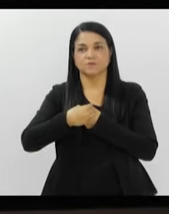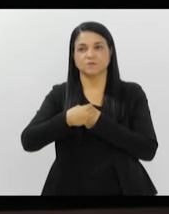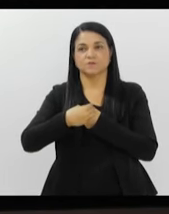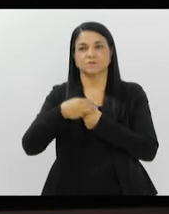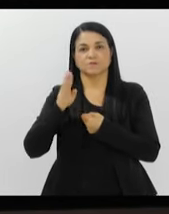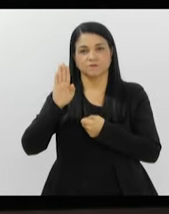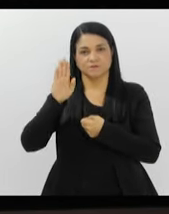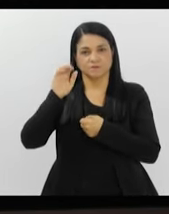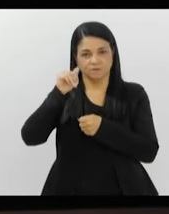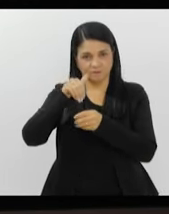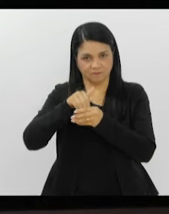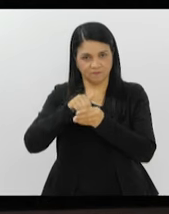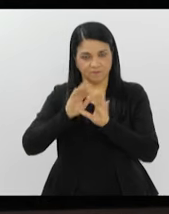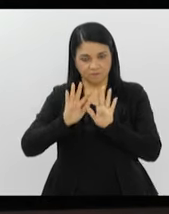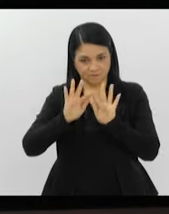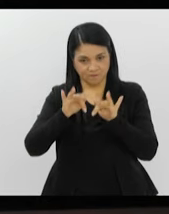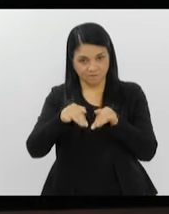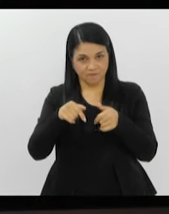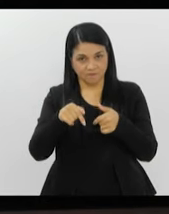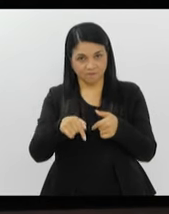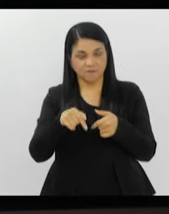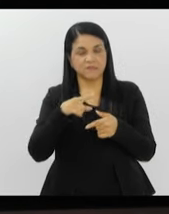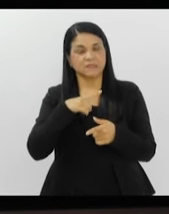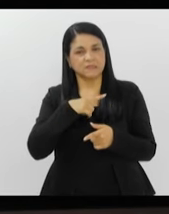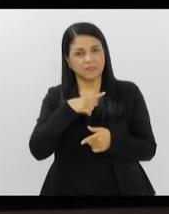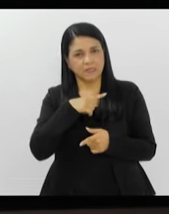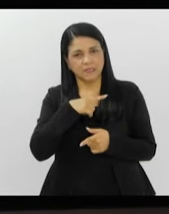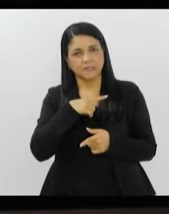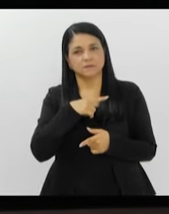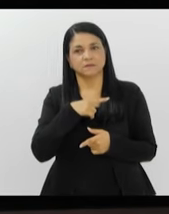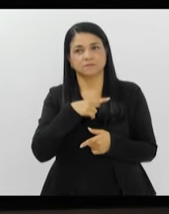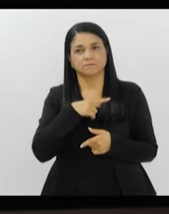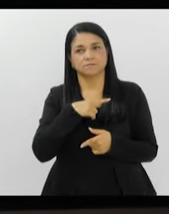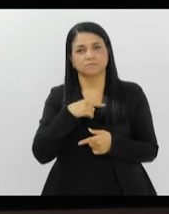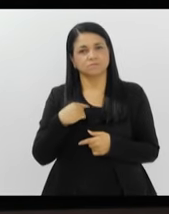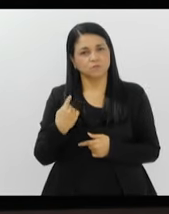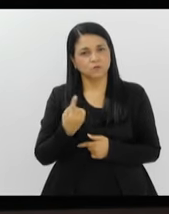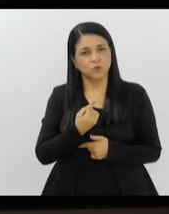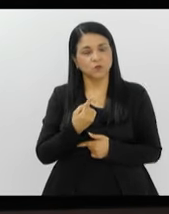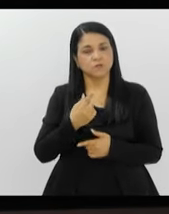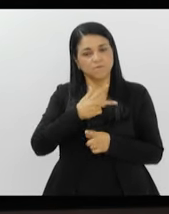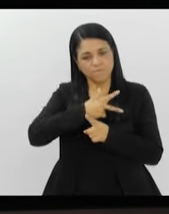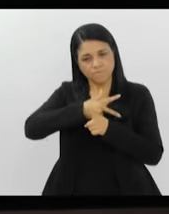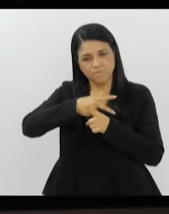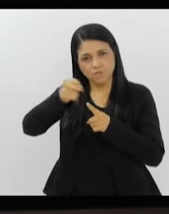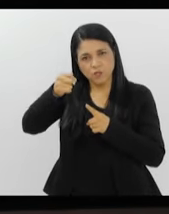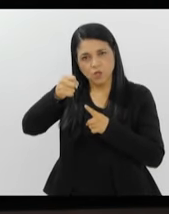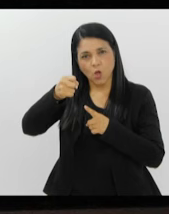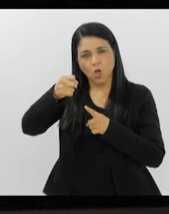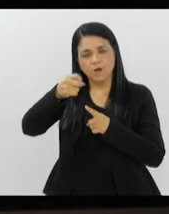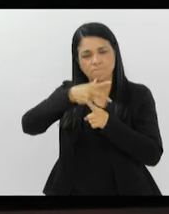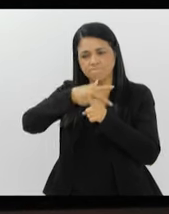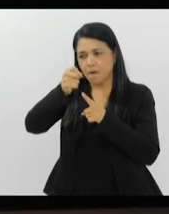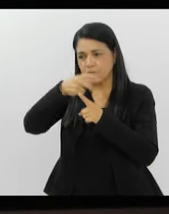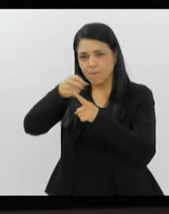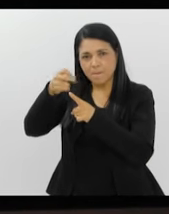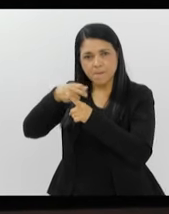Municípios o que a gente tem é uma vitória esmagadora